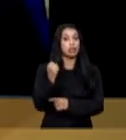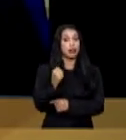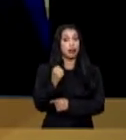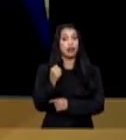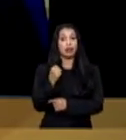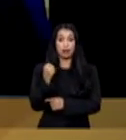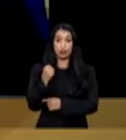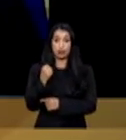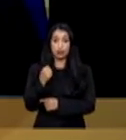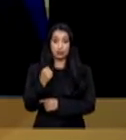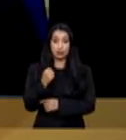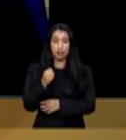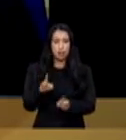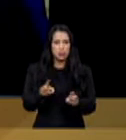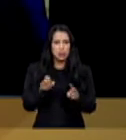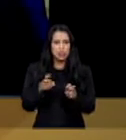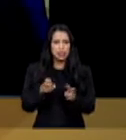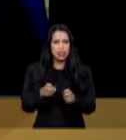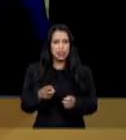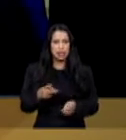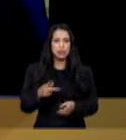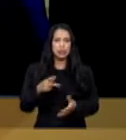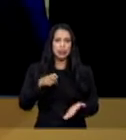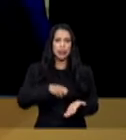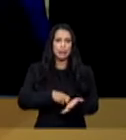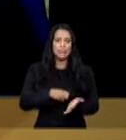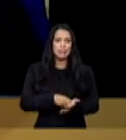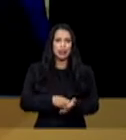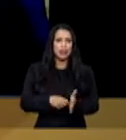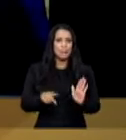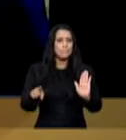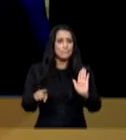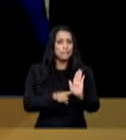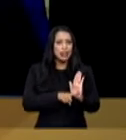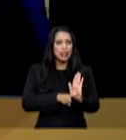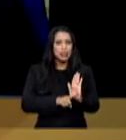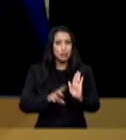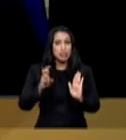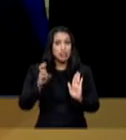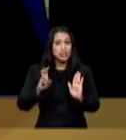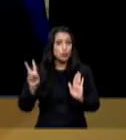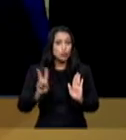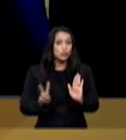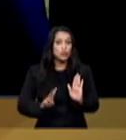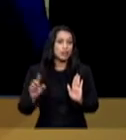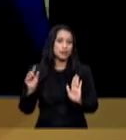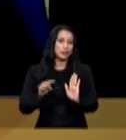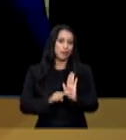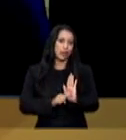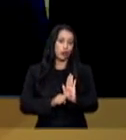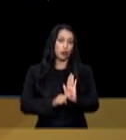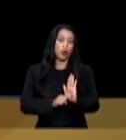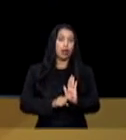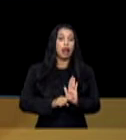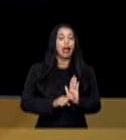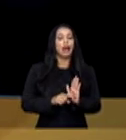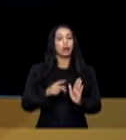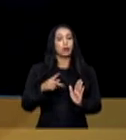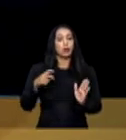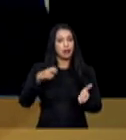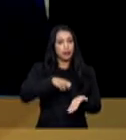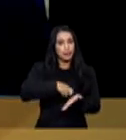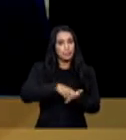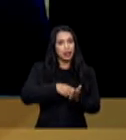outros, nota-se que a pena mínima é 5 vezes menor. O plenário julga a constitucionalidade da